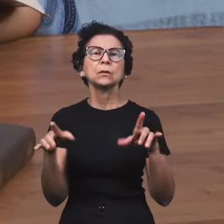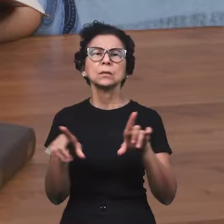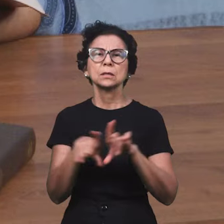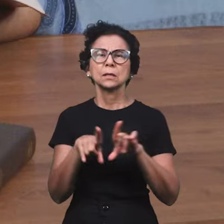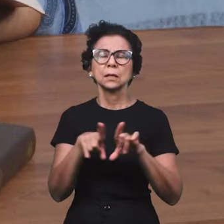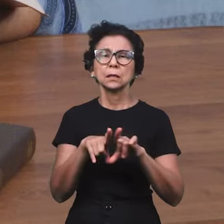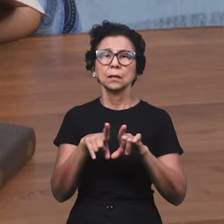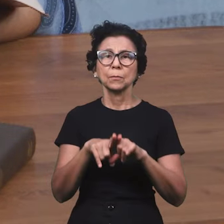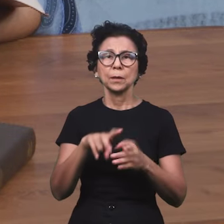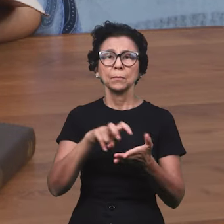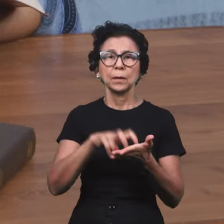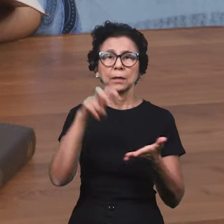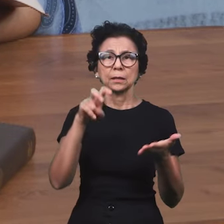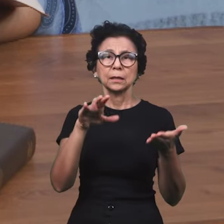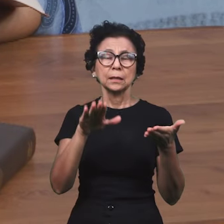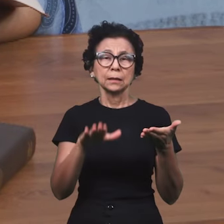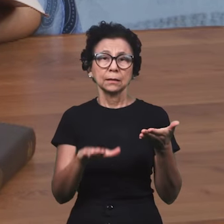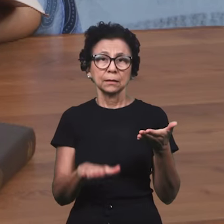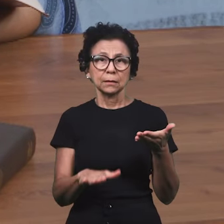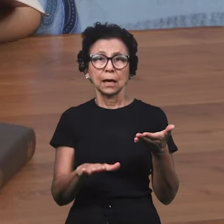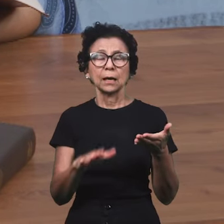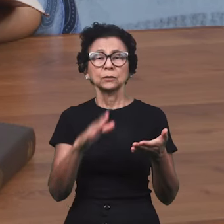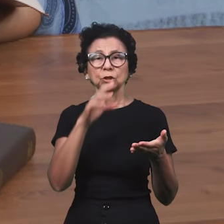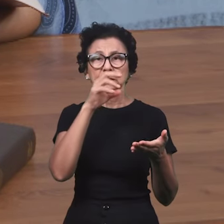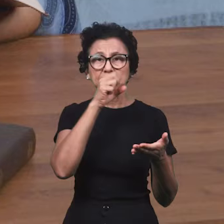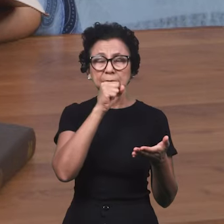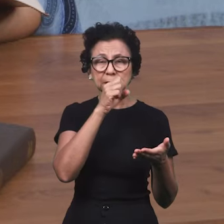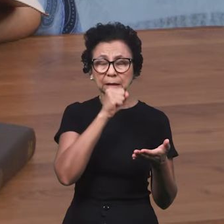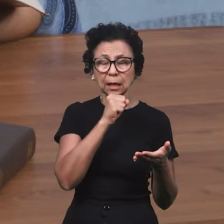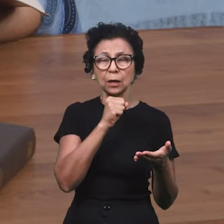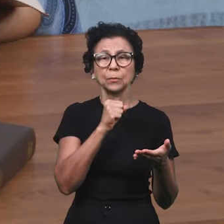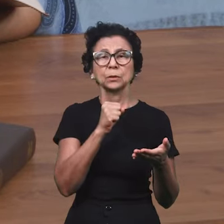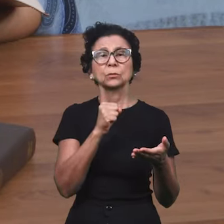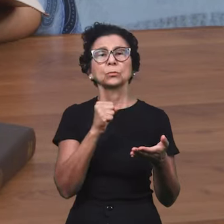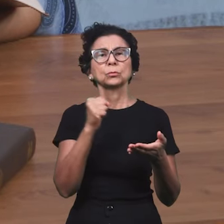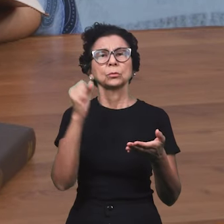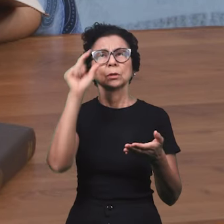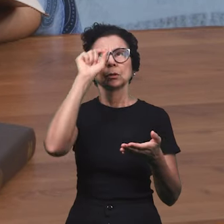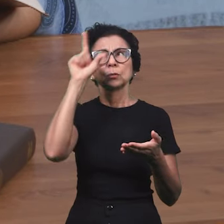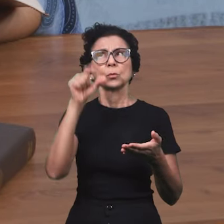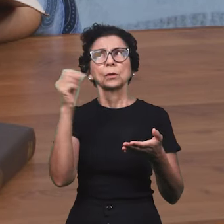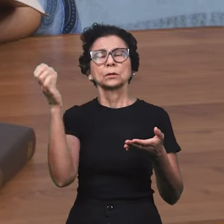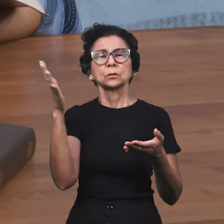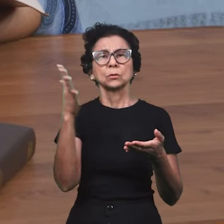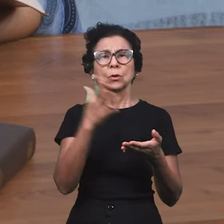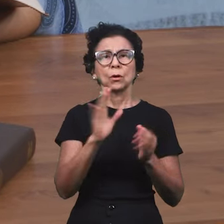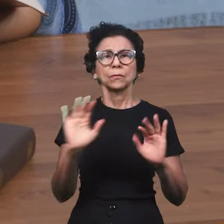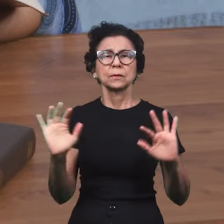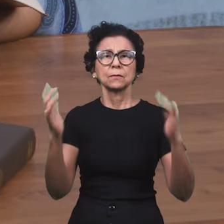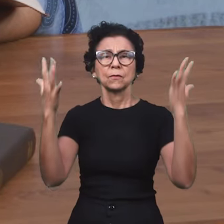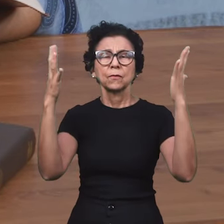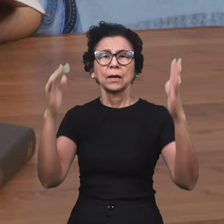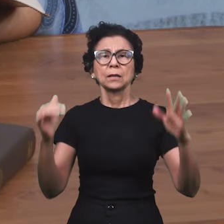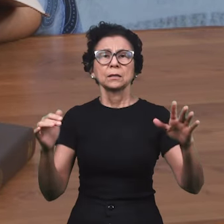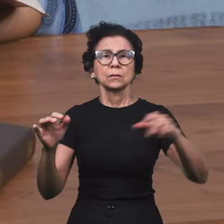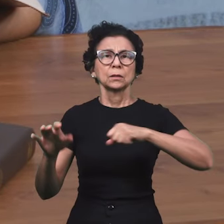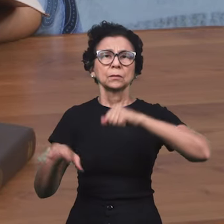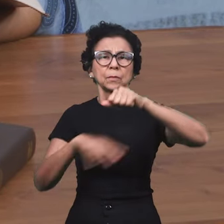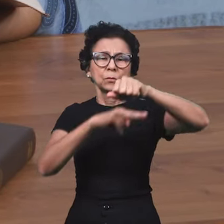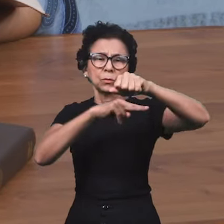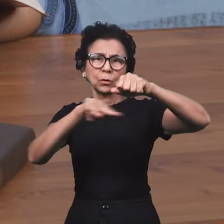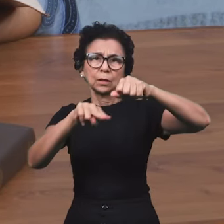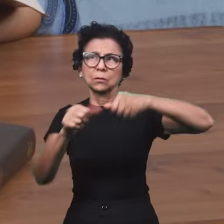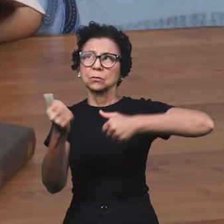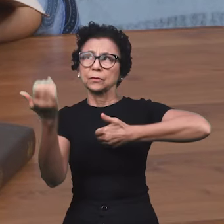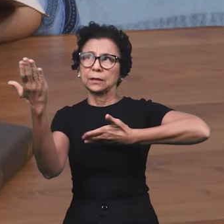da manhã e da tarde, nos sábados e nas luas novas e nas festividades do Senhor nosso